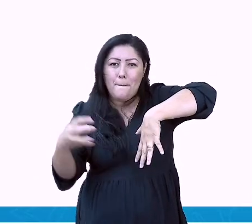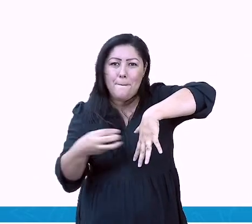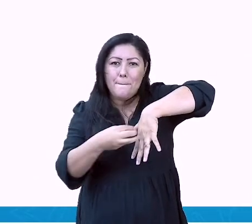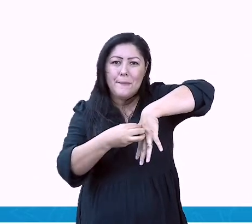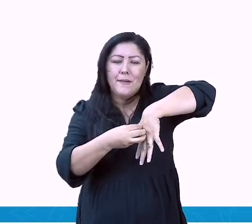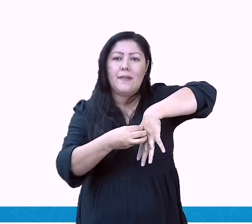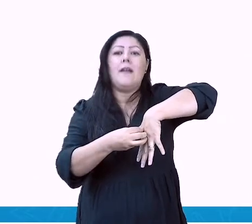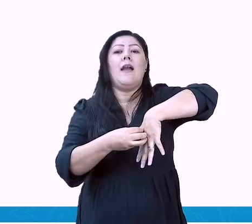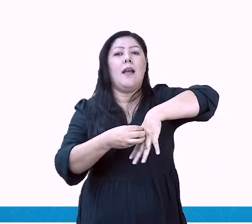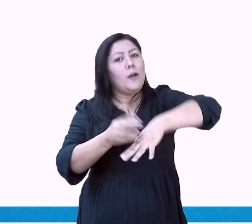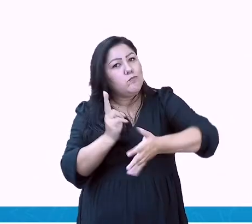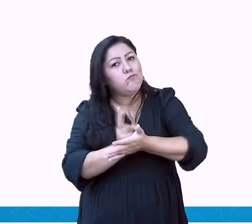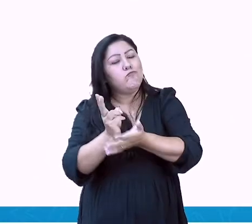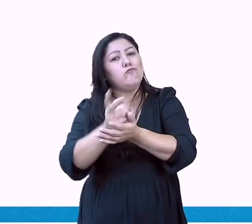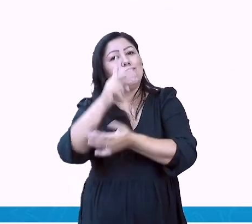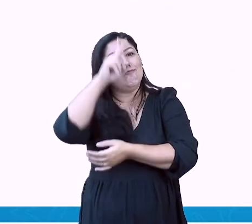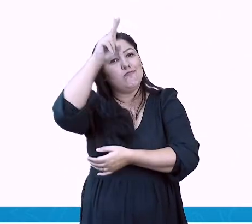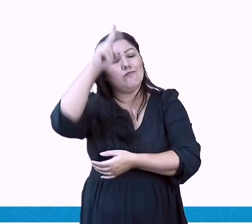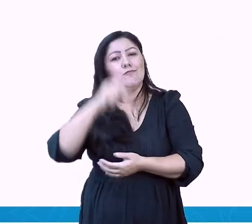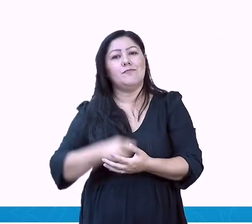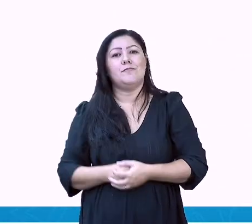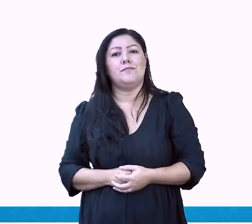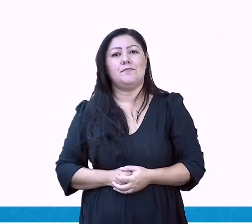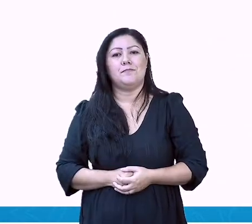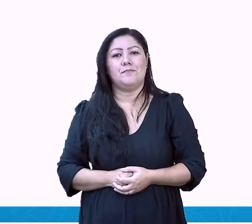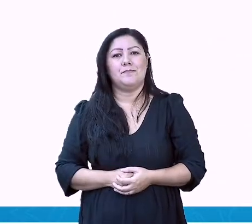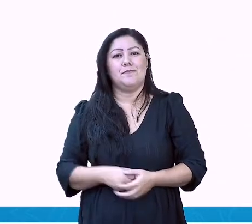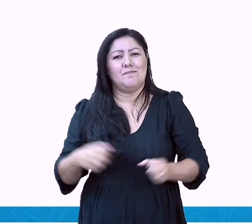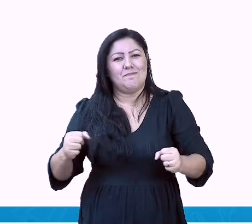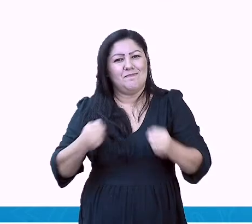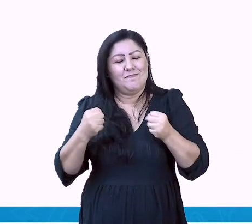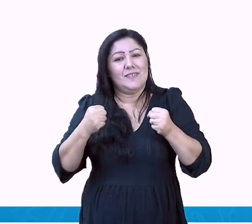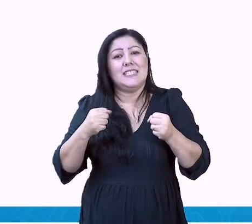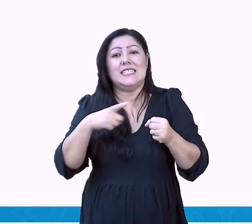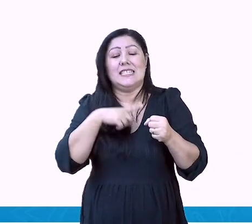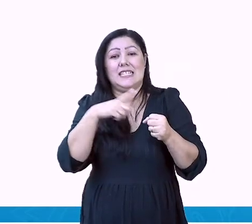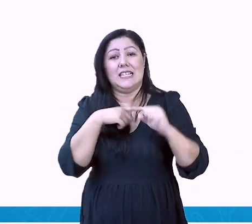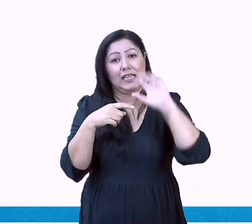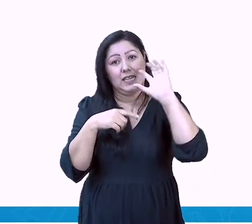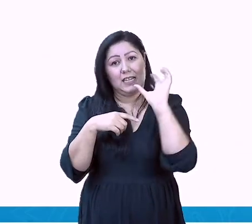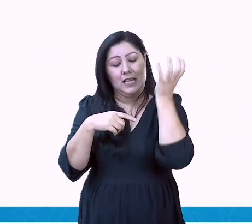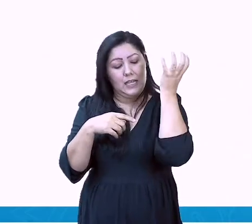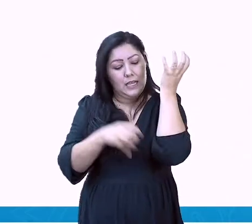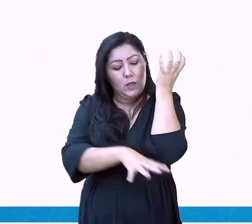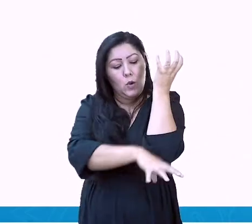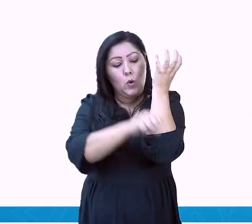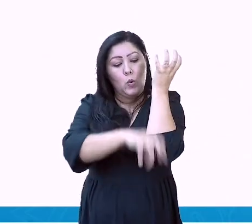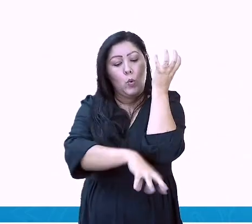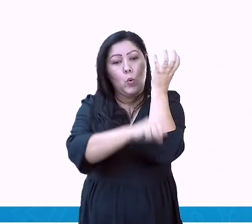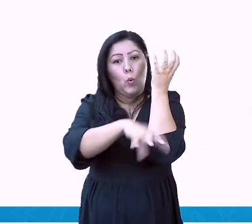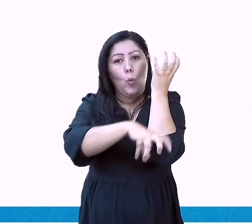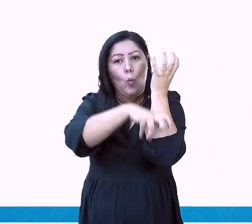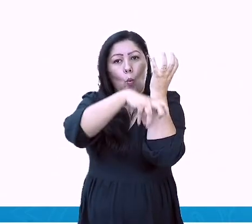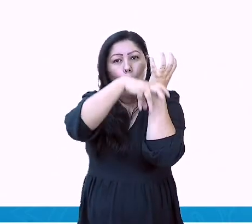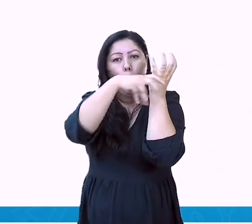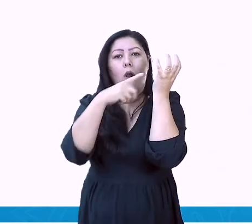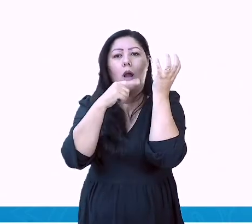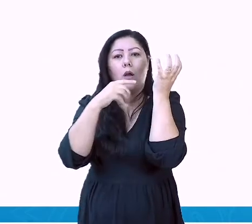resistência dessas árvores. Então, elas têm que ter uma reserva hídrica. O que é isso? Uma reserva de